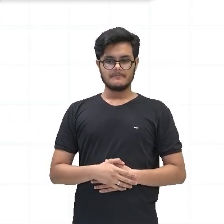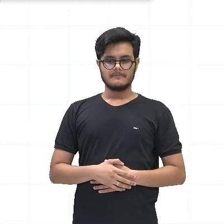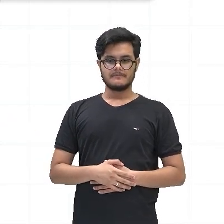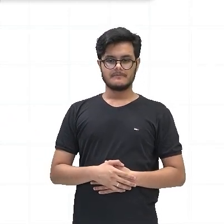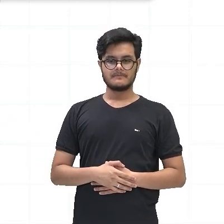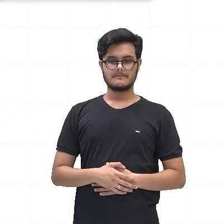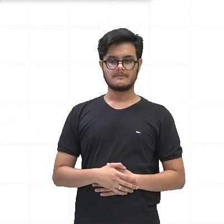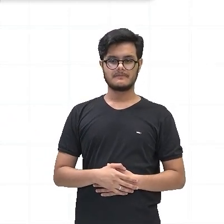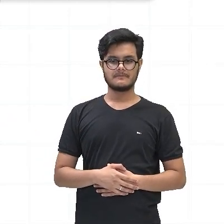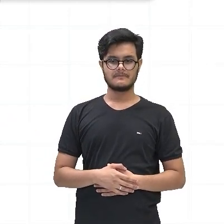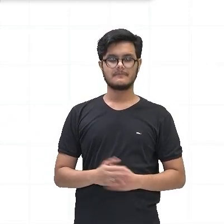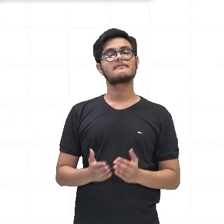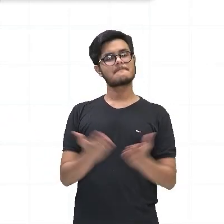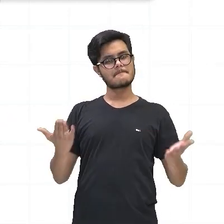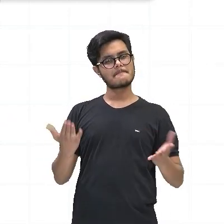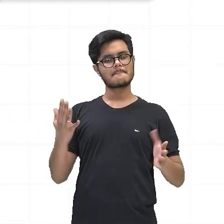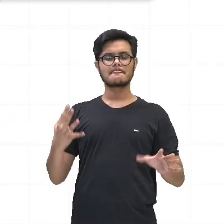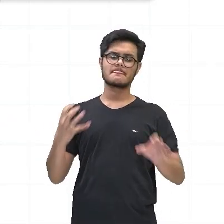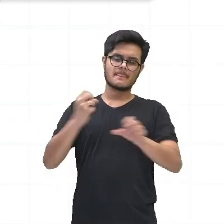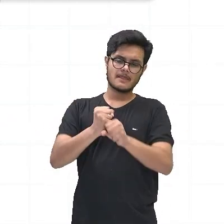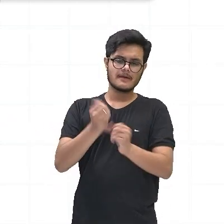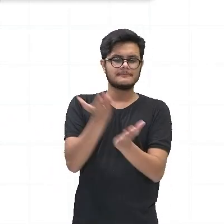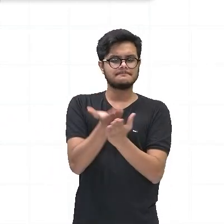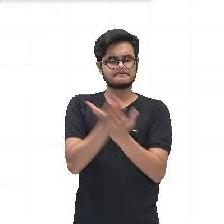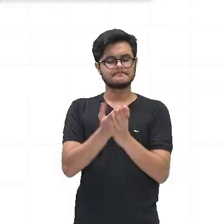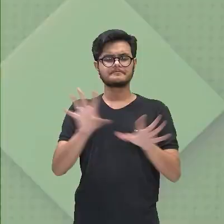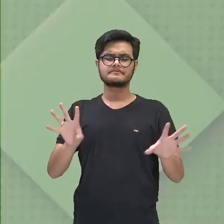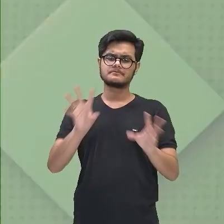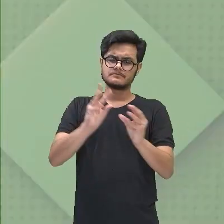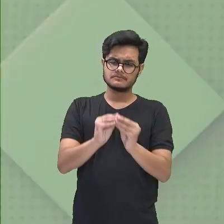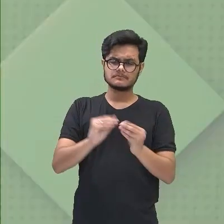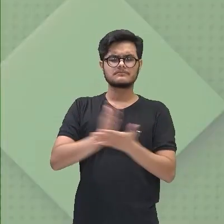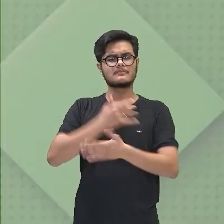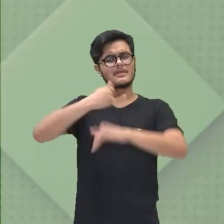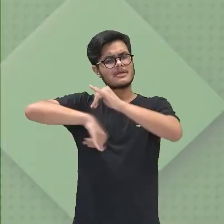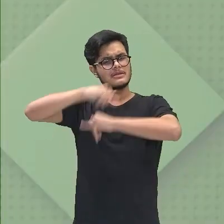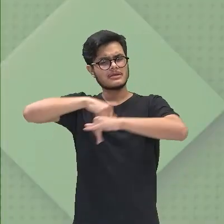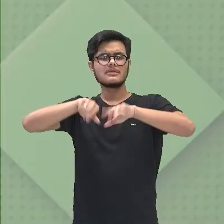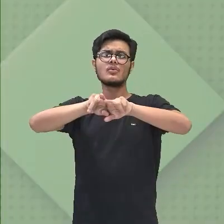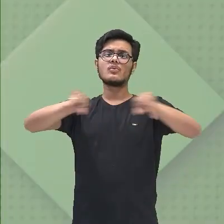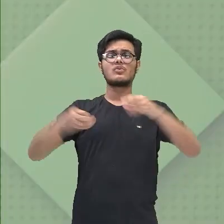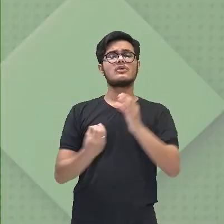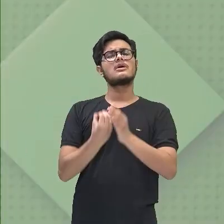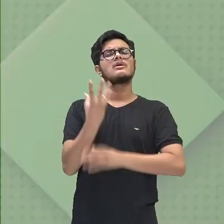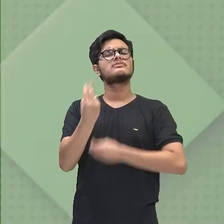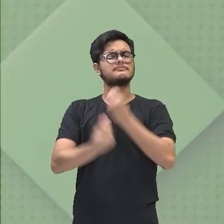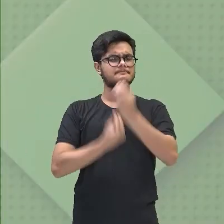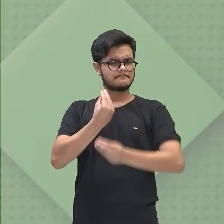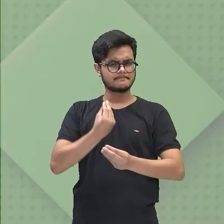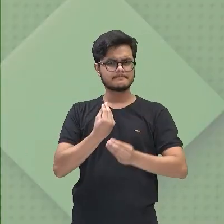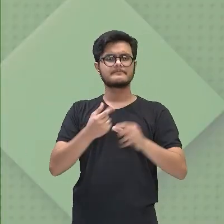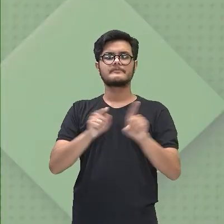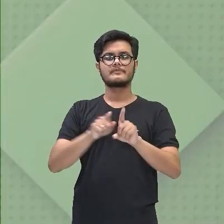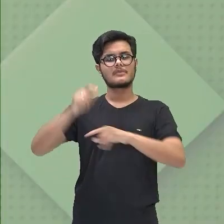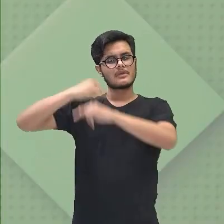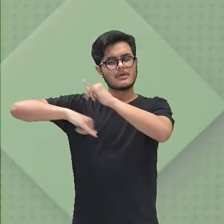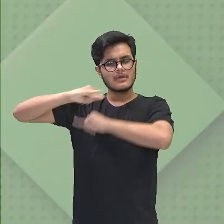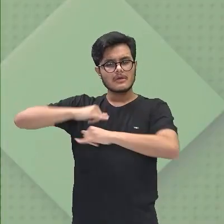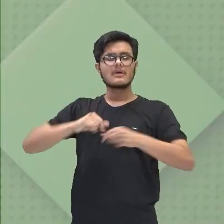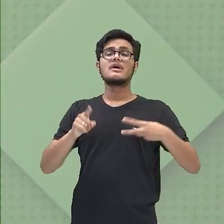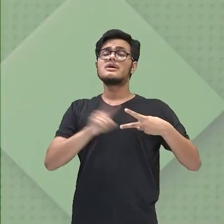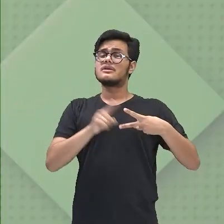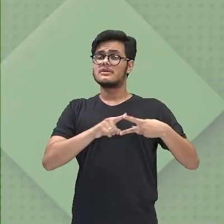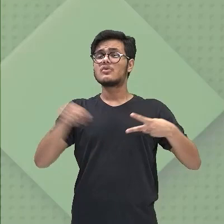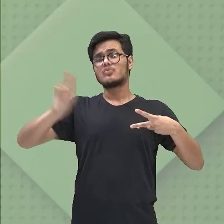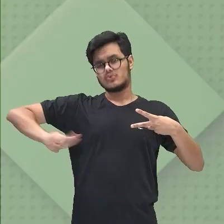Ou seja, nós revimos aí alguns conceitos sobre energia elétrica, sobre a geração dessa energia, que ela vem de fontes